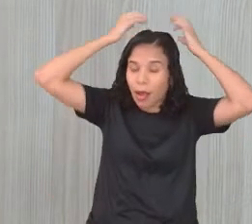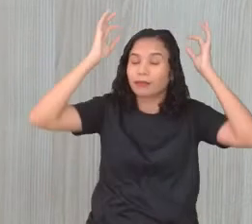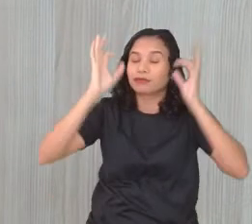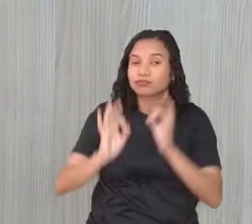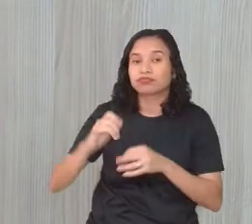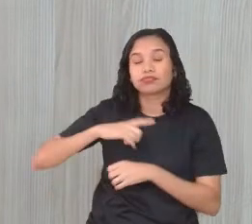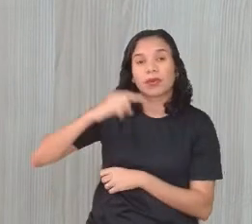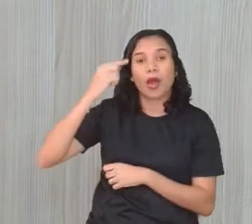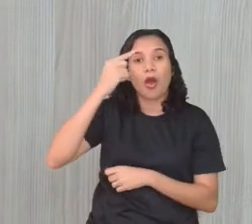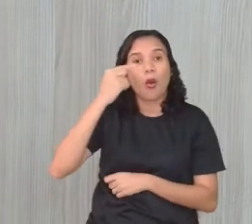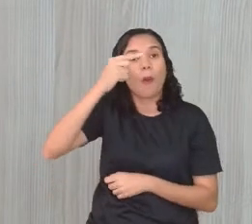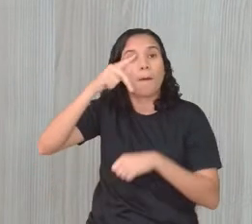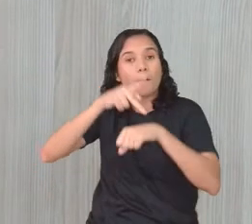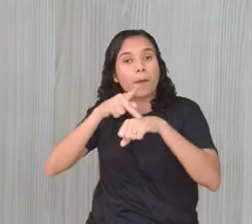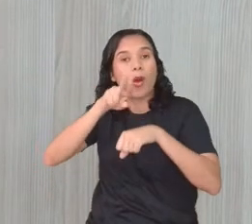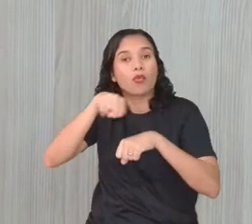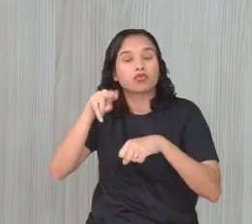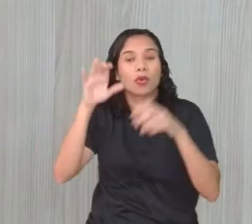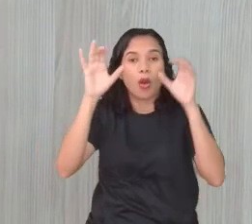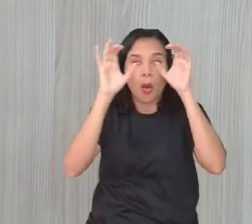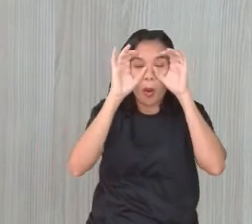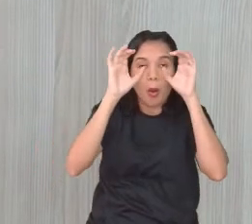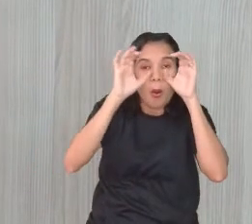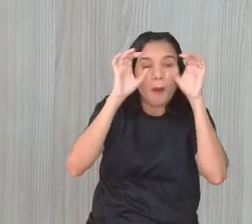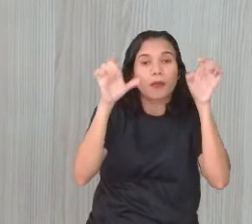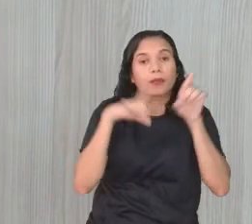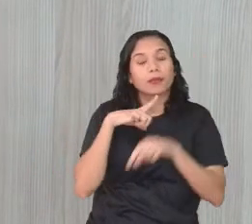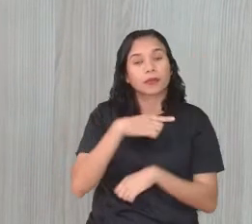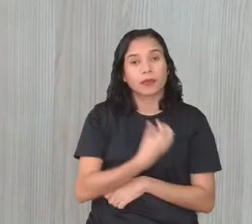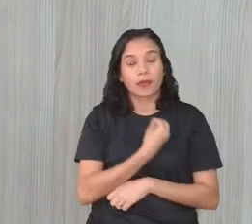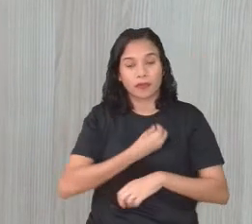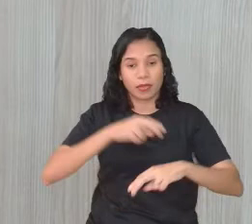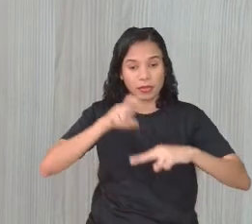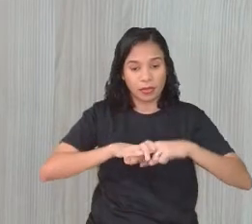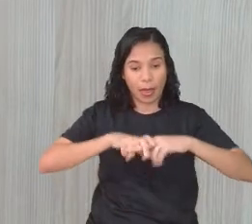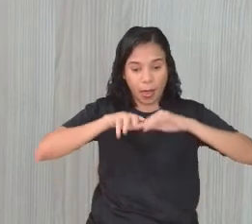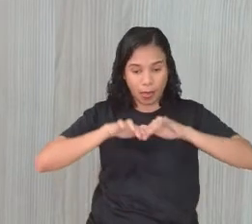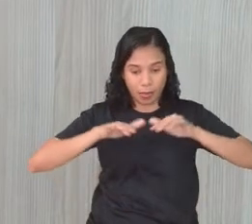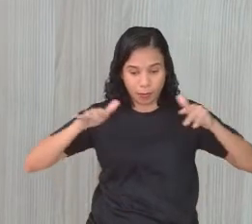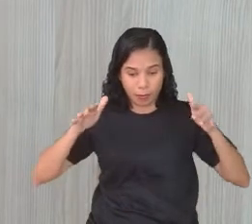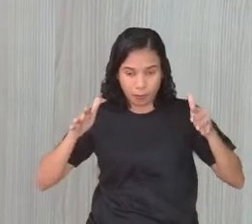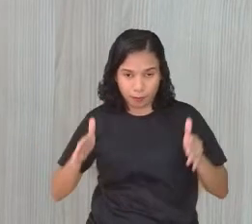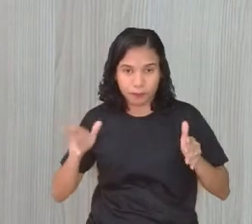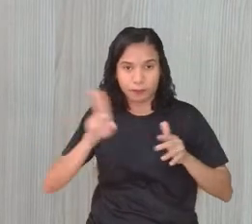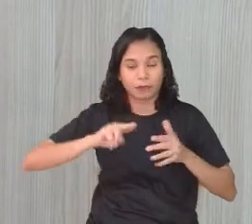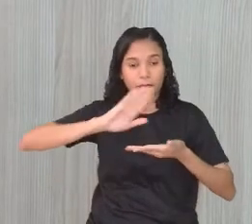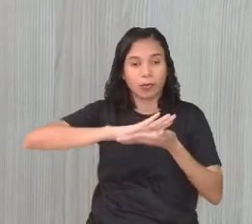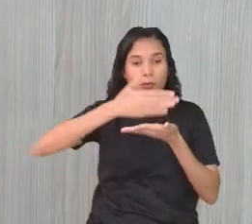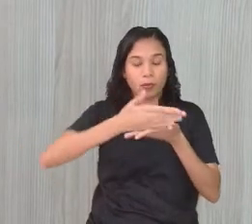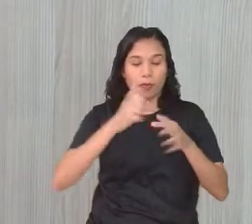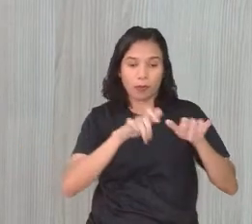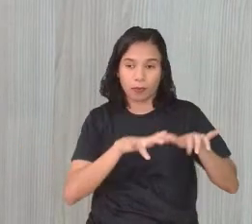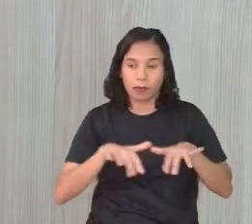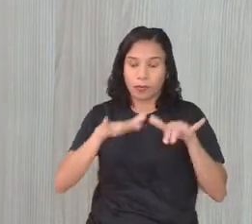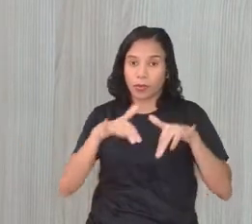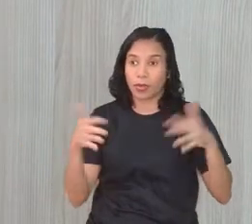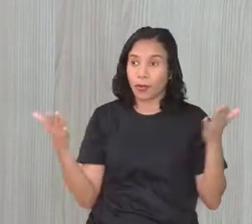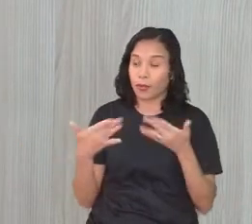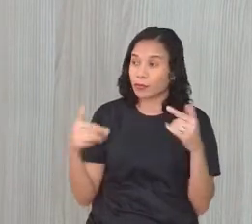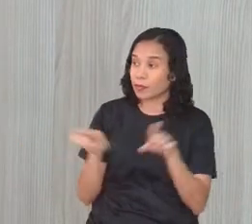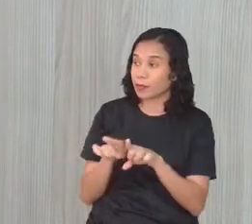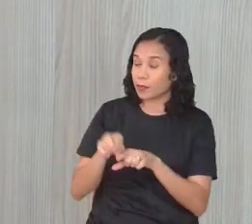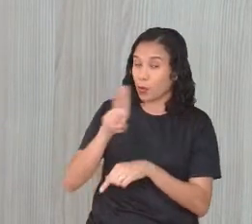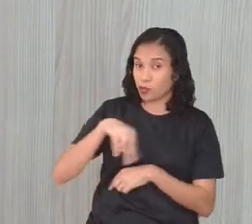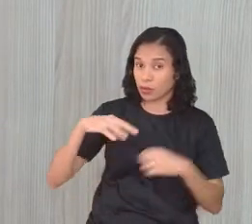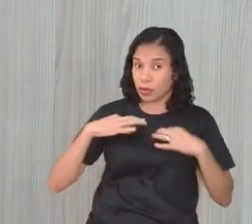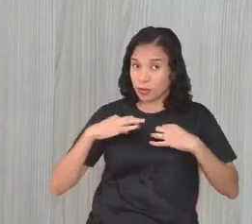Tenho olhos pretos, uso óculos arredondados, estou atrás de uma mesa sentada, com um computador à minha frente e hoje eu uso